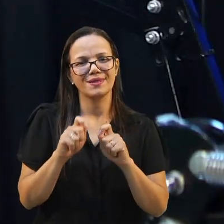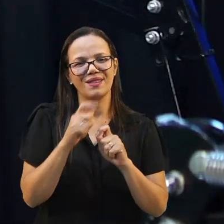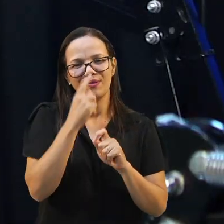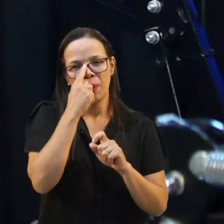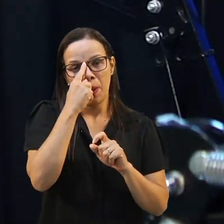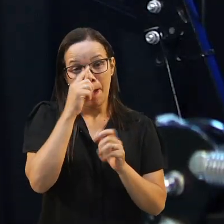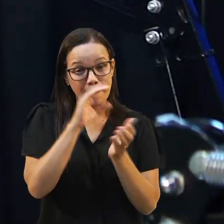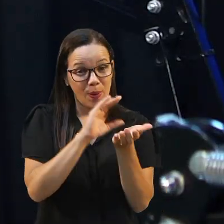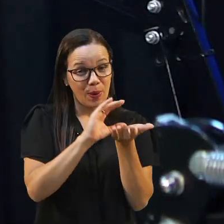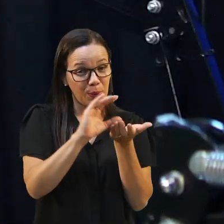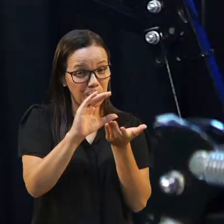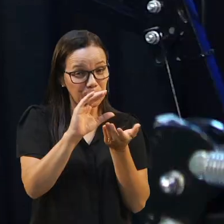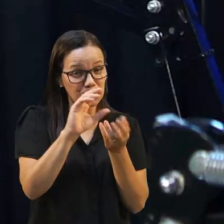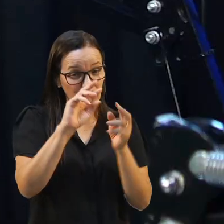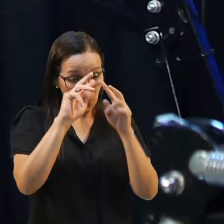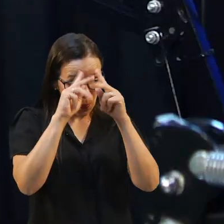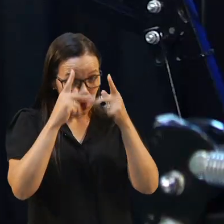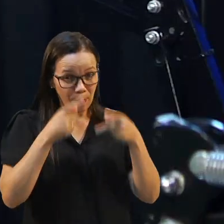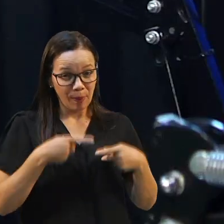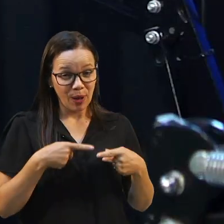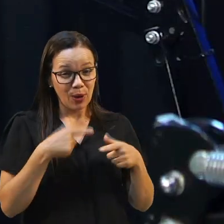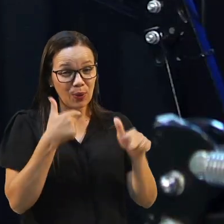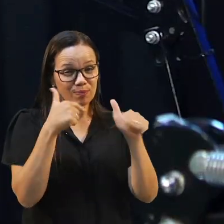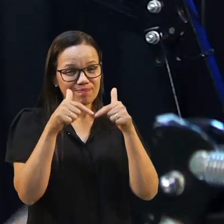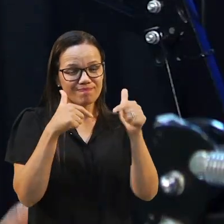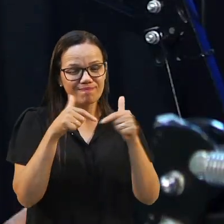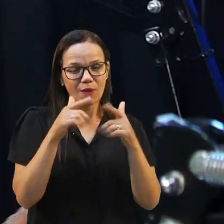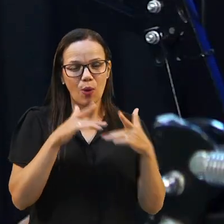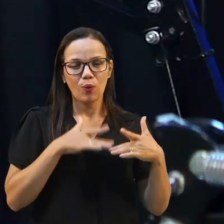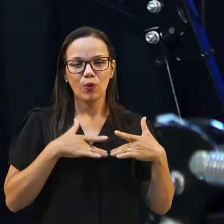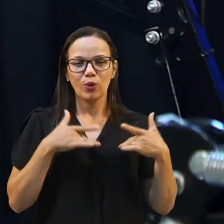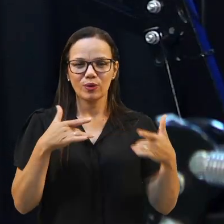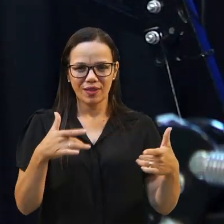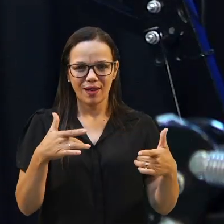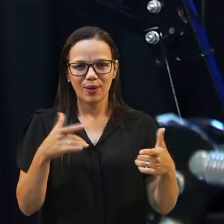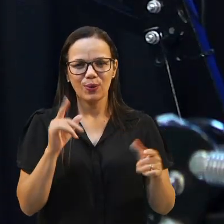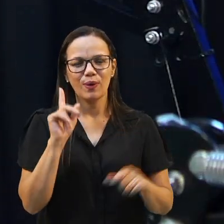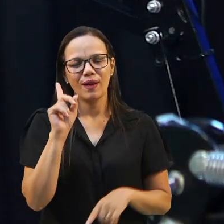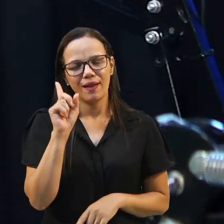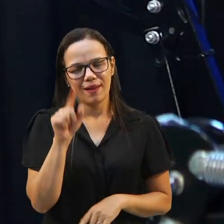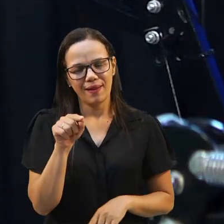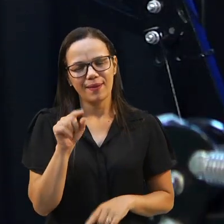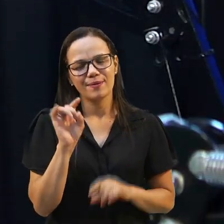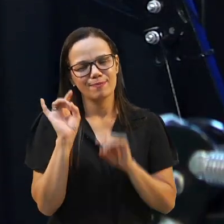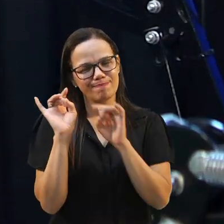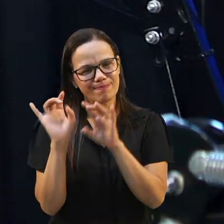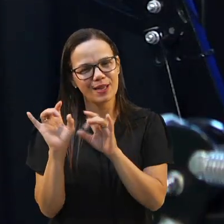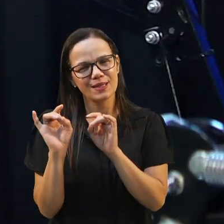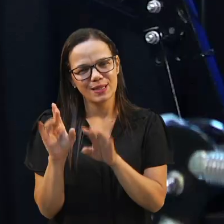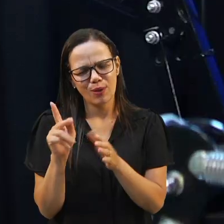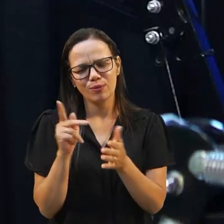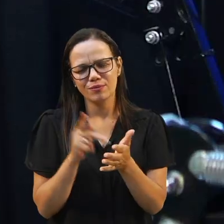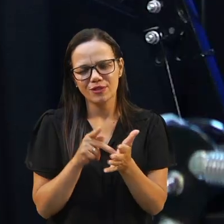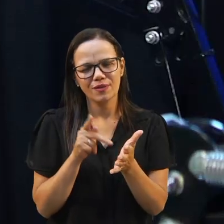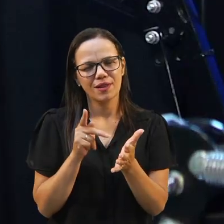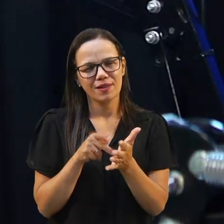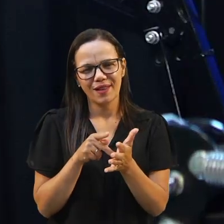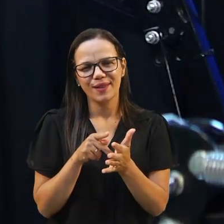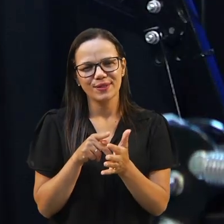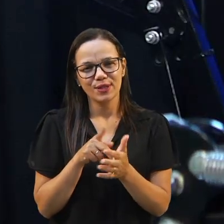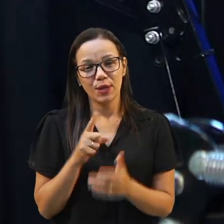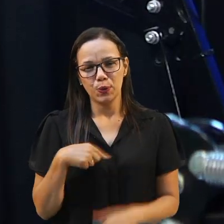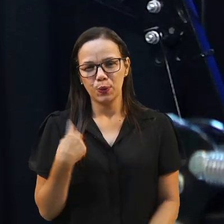o recurso humano, o trabalho voluntário, esse é realmente